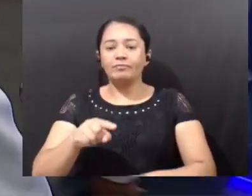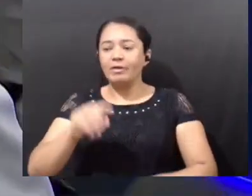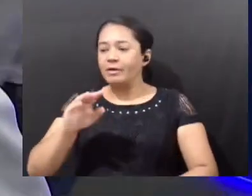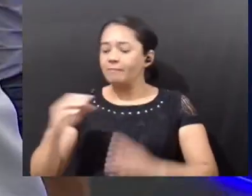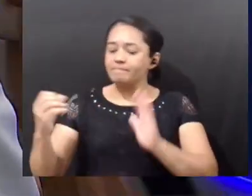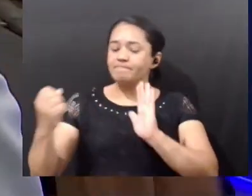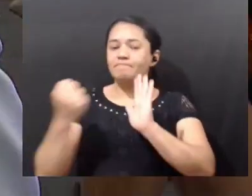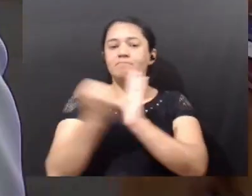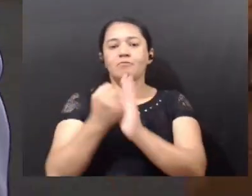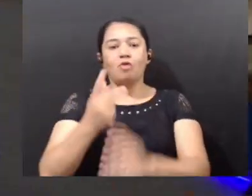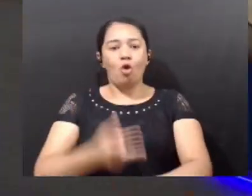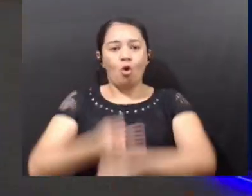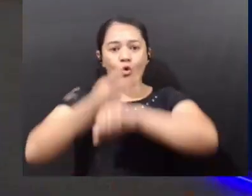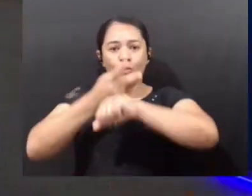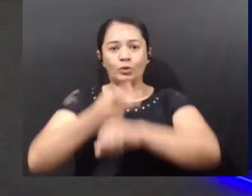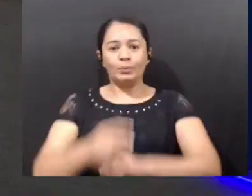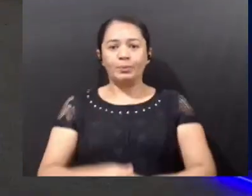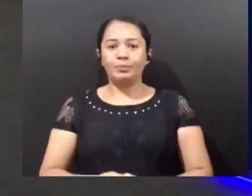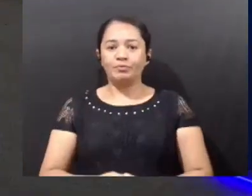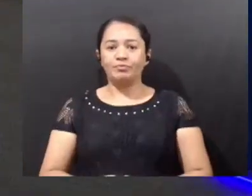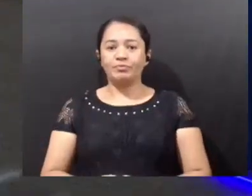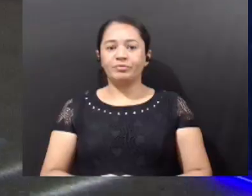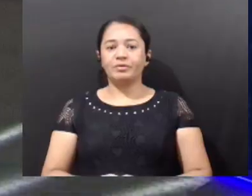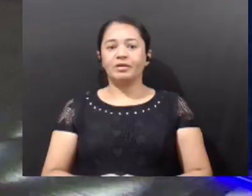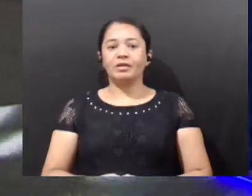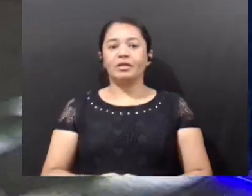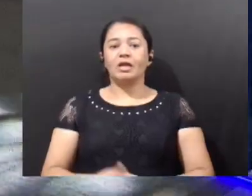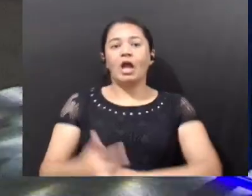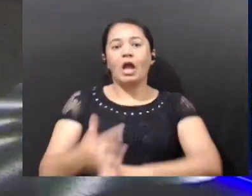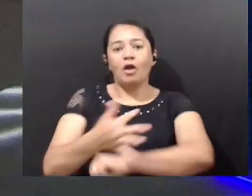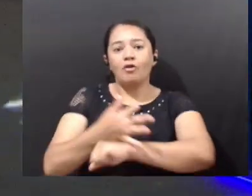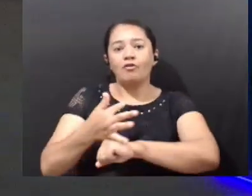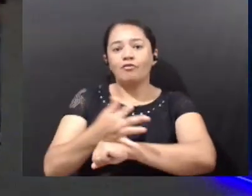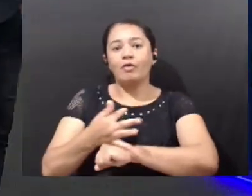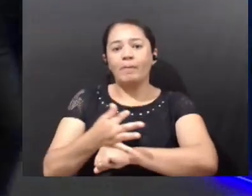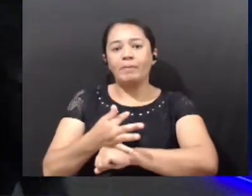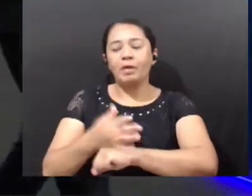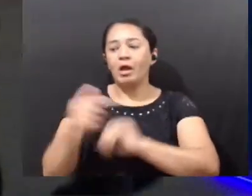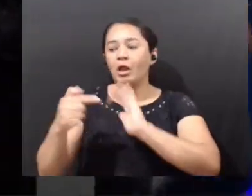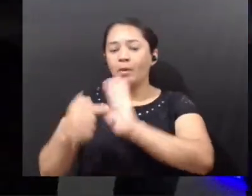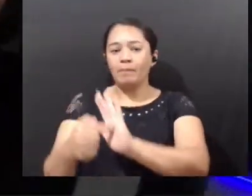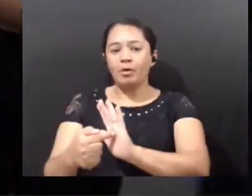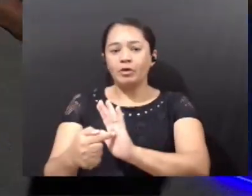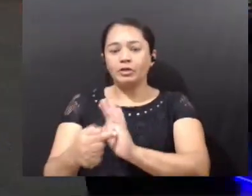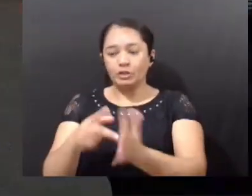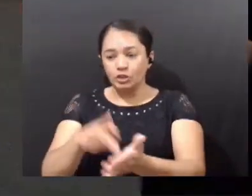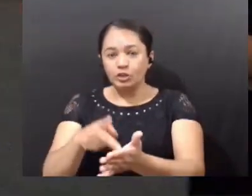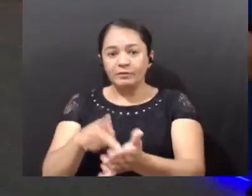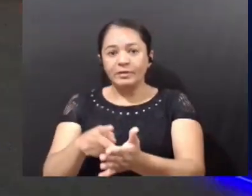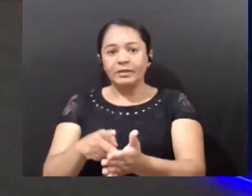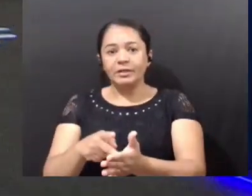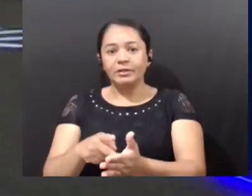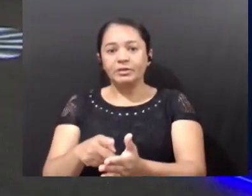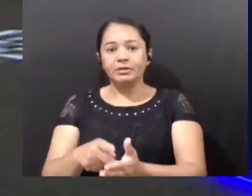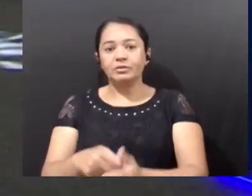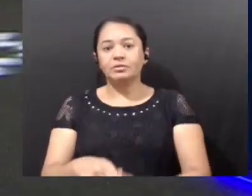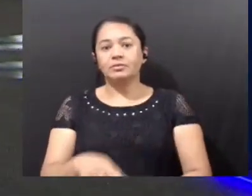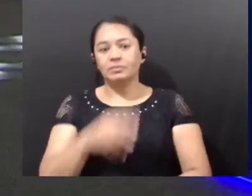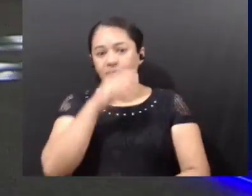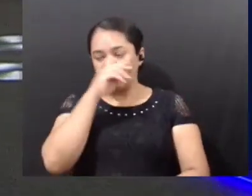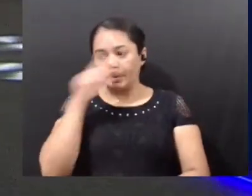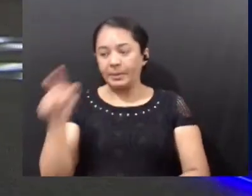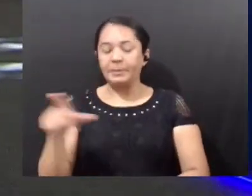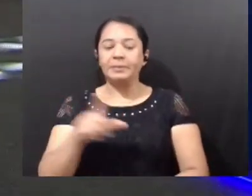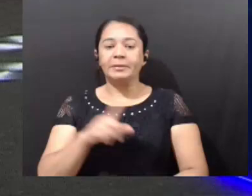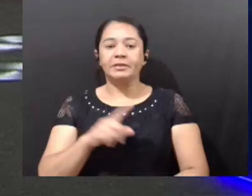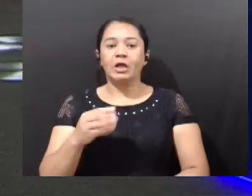empreendedor? A formalização traz para ele, para o negócio real, e verdadeiramente ele tem a oportunidade depois